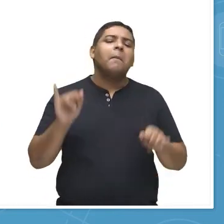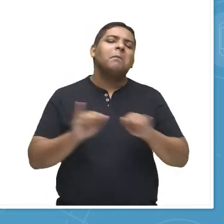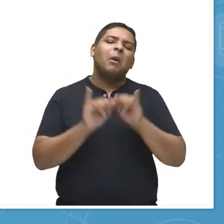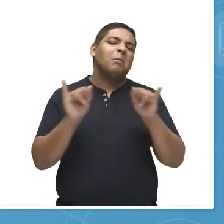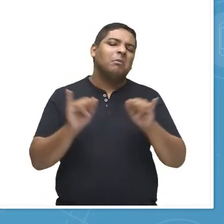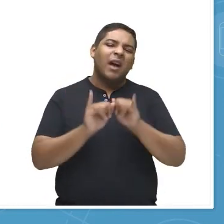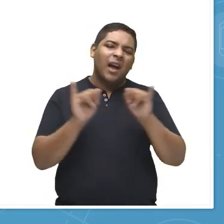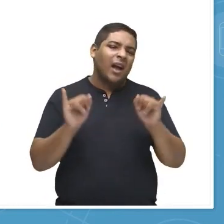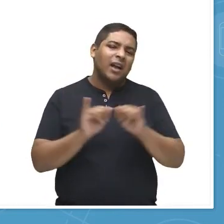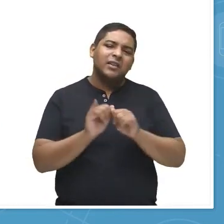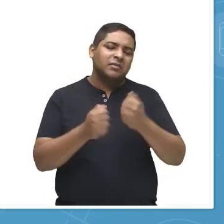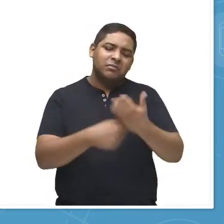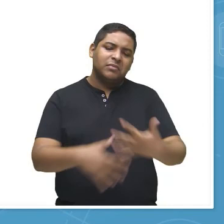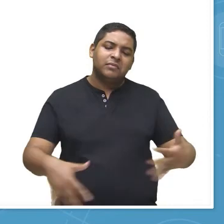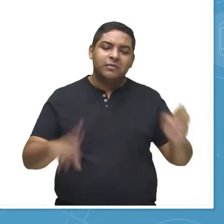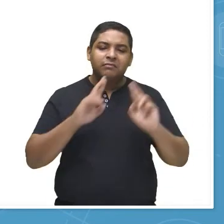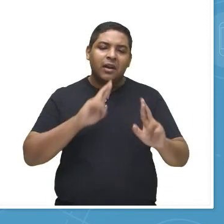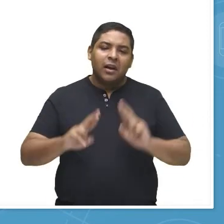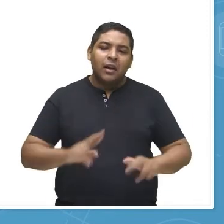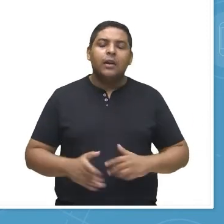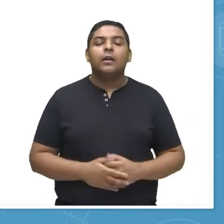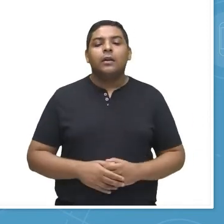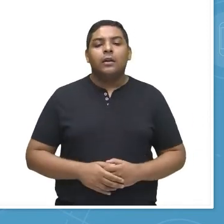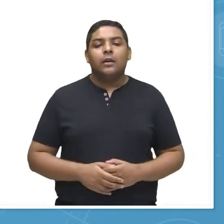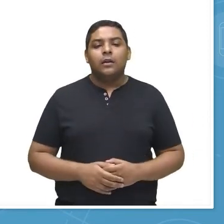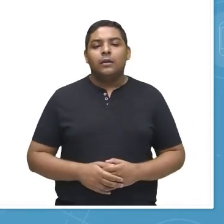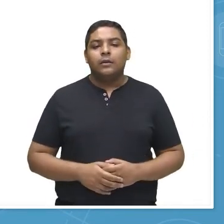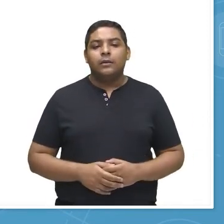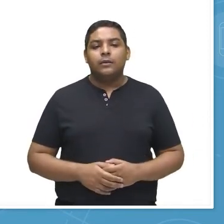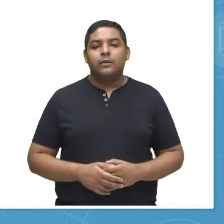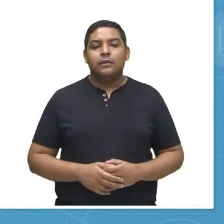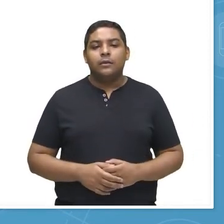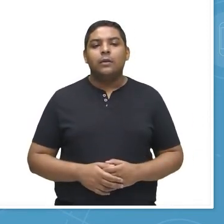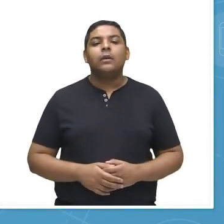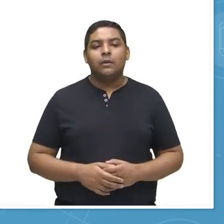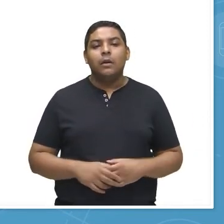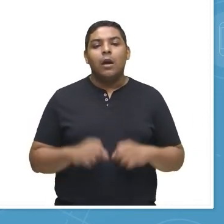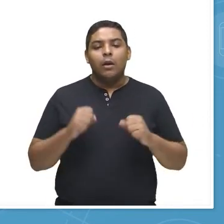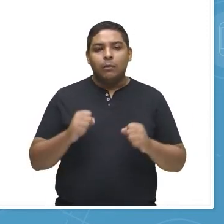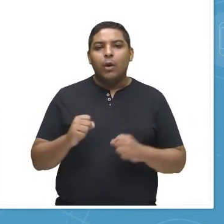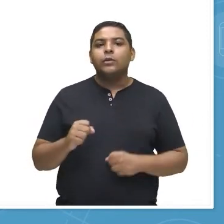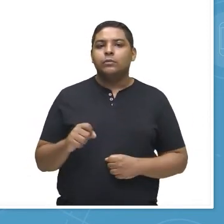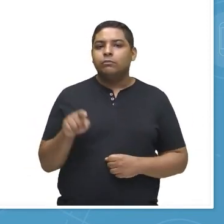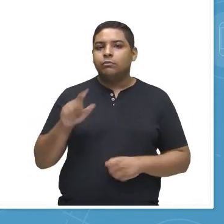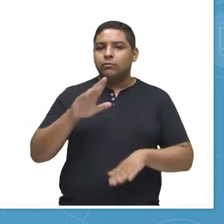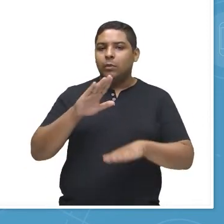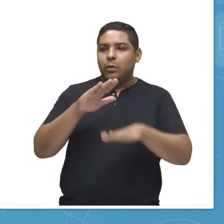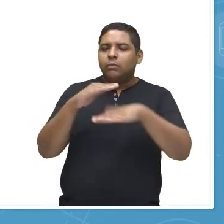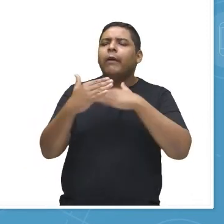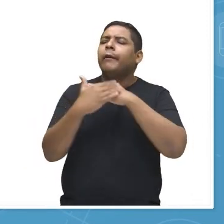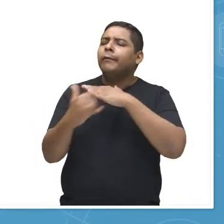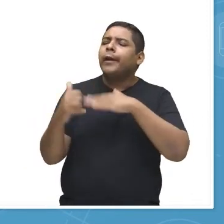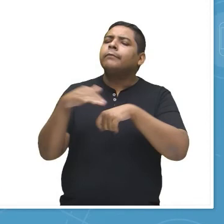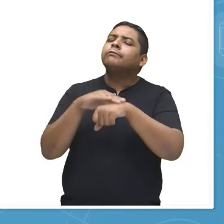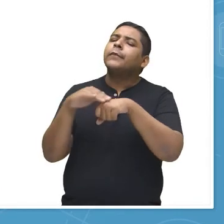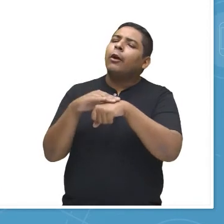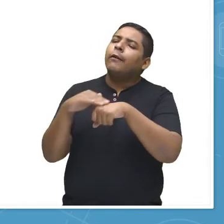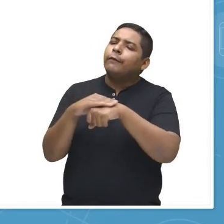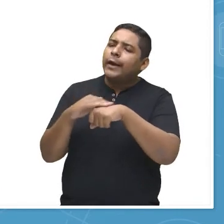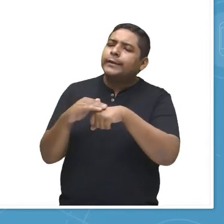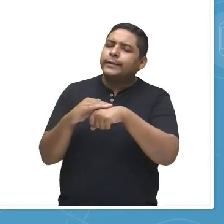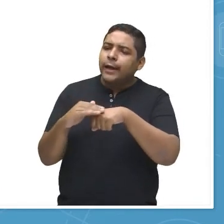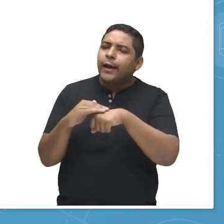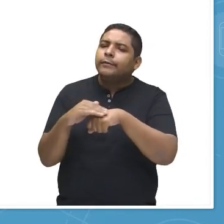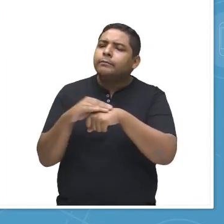no chat, por exemplo, você pode ser chamado a atenção por isso, tá? O chat não é para falar bobagem, é